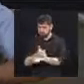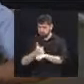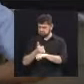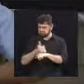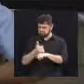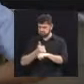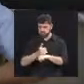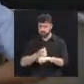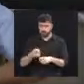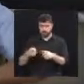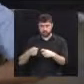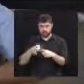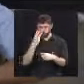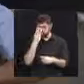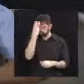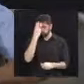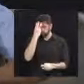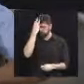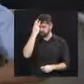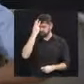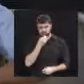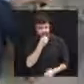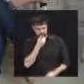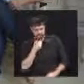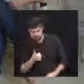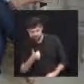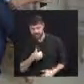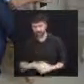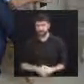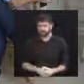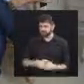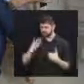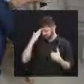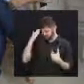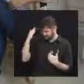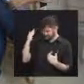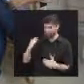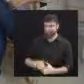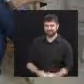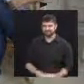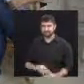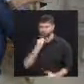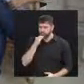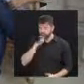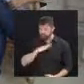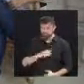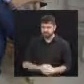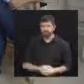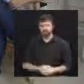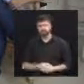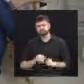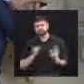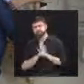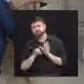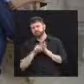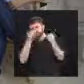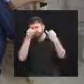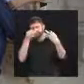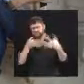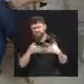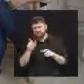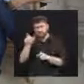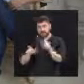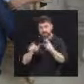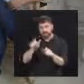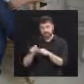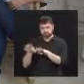assunto, o Dr. William Hipólito. Tudo bem, doutor? Tudo, graças a Deus. Boa doutor, tarde. O senhor vai explicar para a gente, para o pessoal de